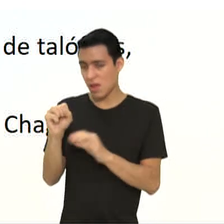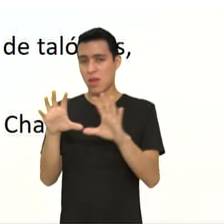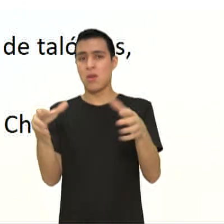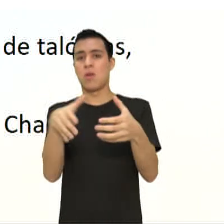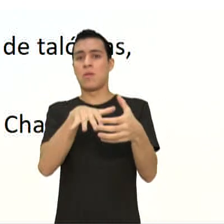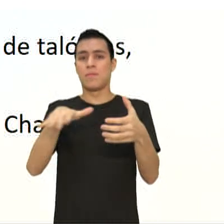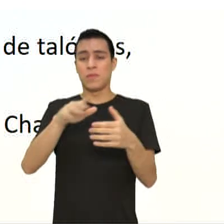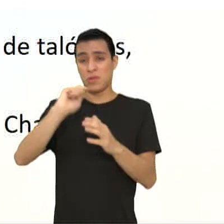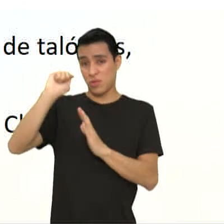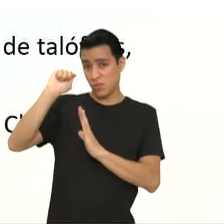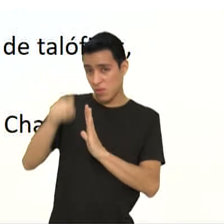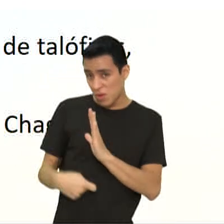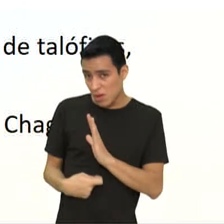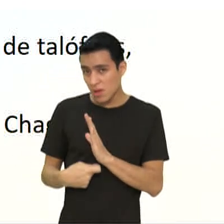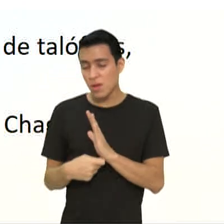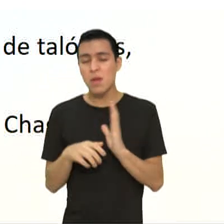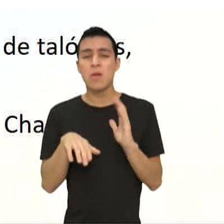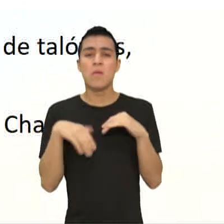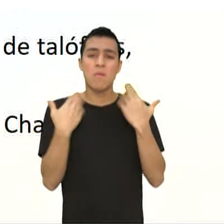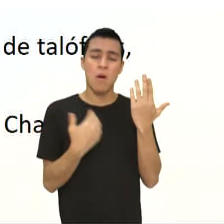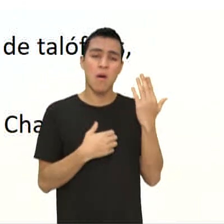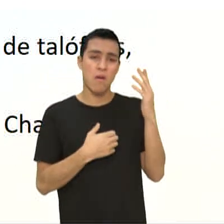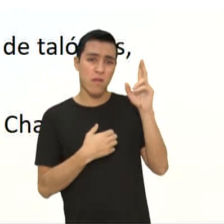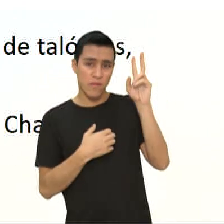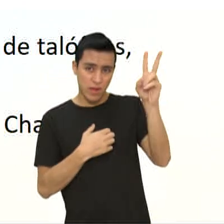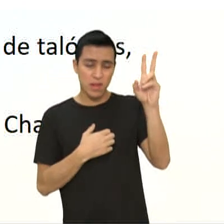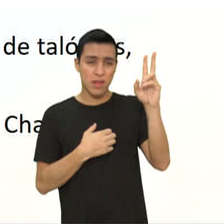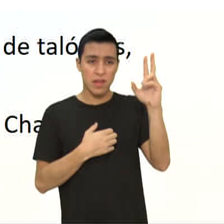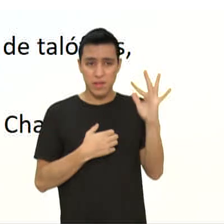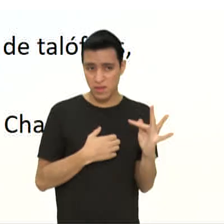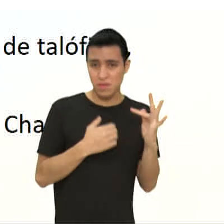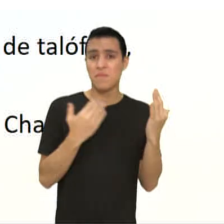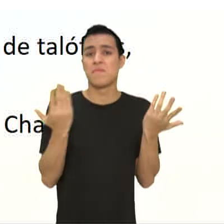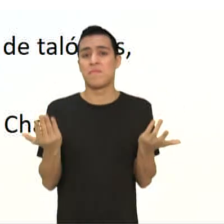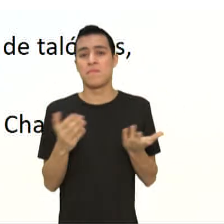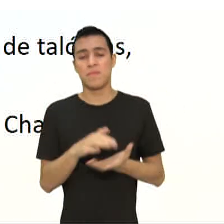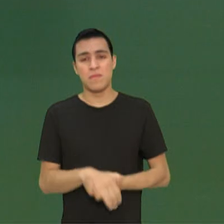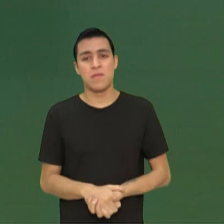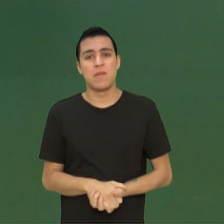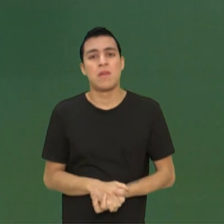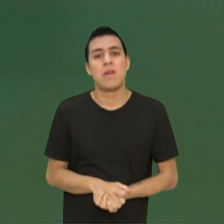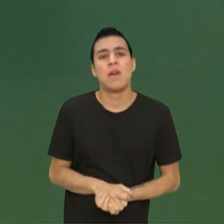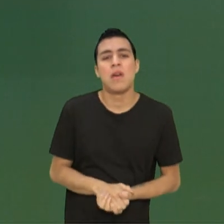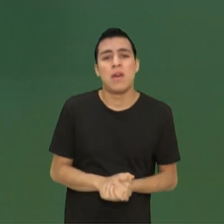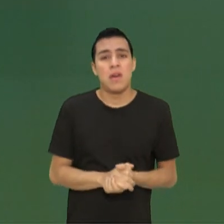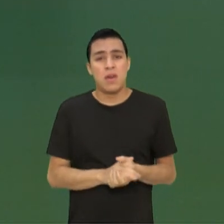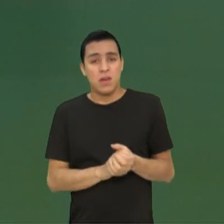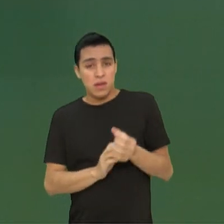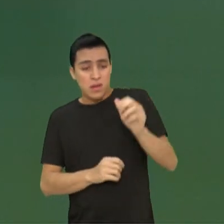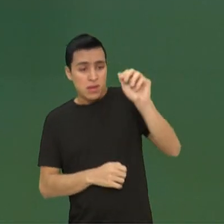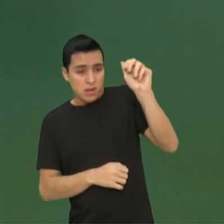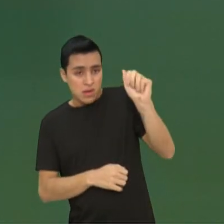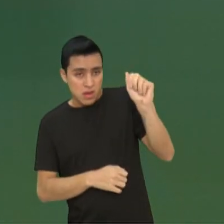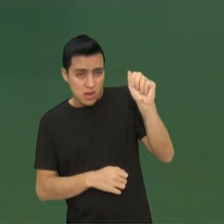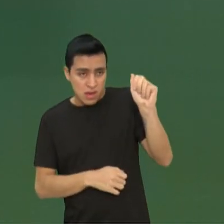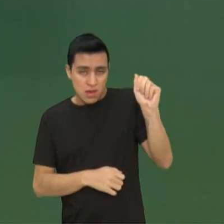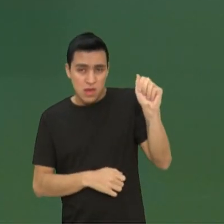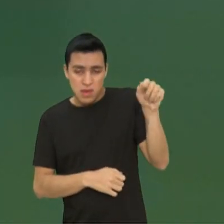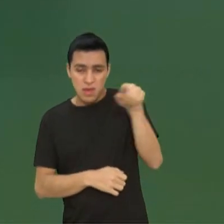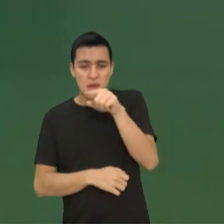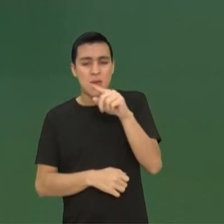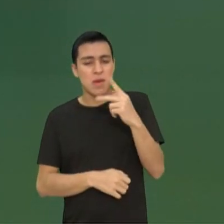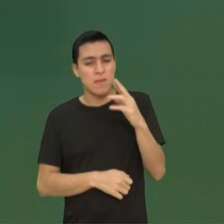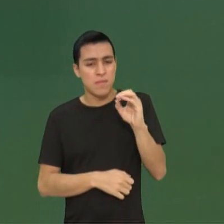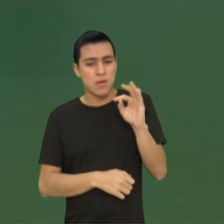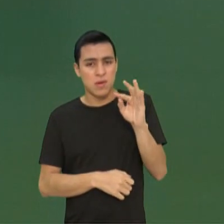Sobre eles, assinale V para verdadeiro e F para falso. Vamos lá. Letra A. Protozoários são